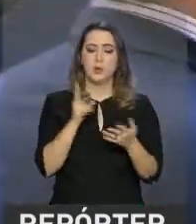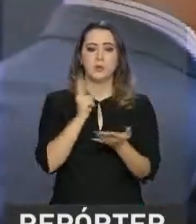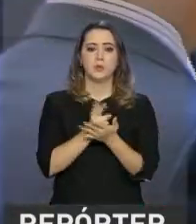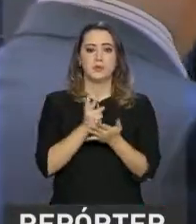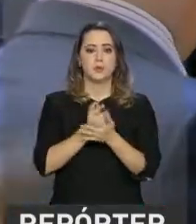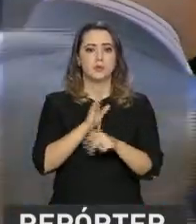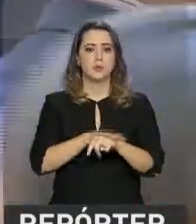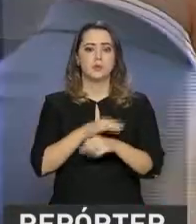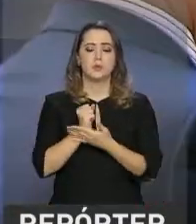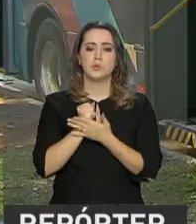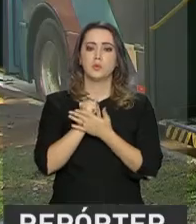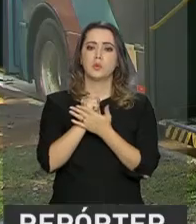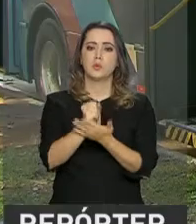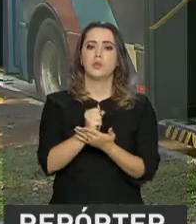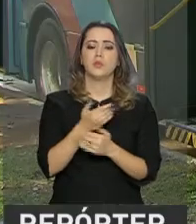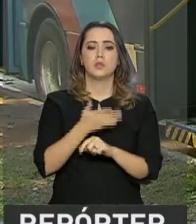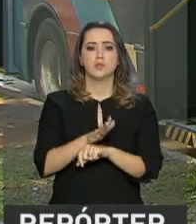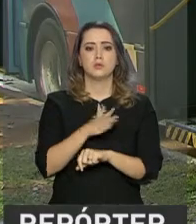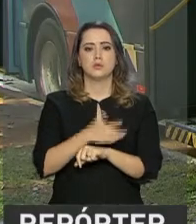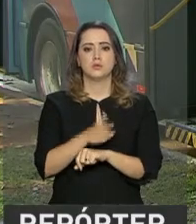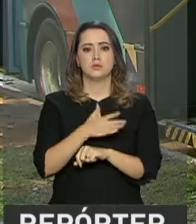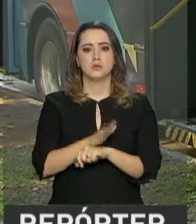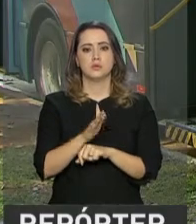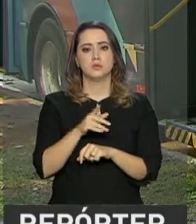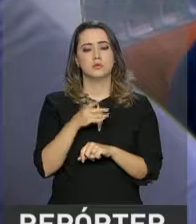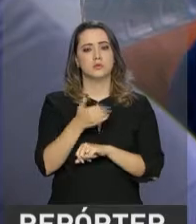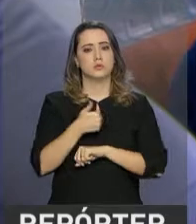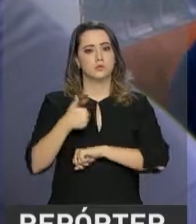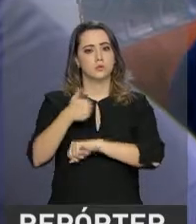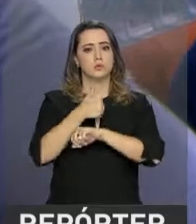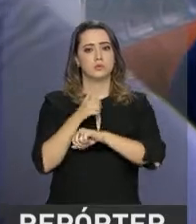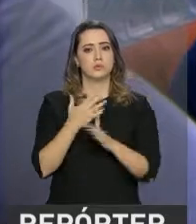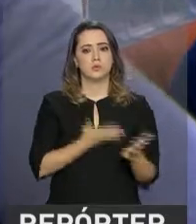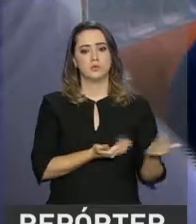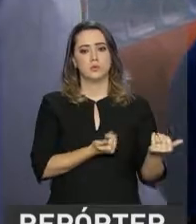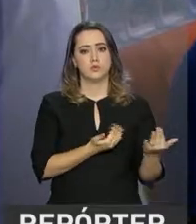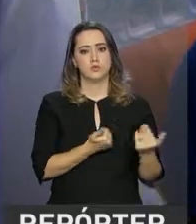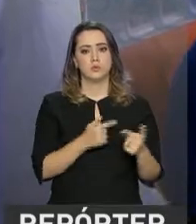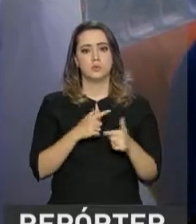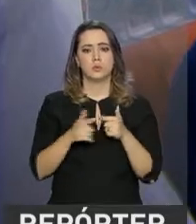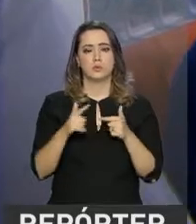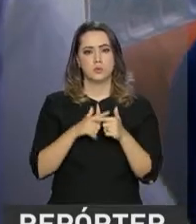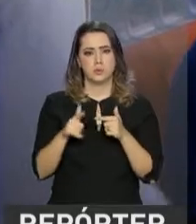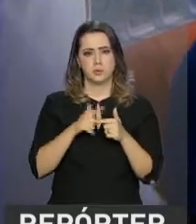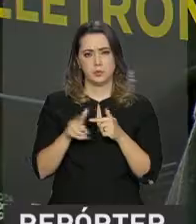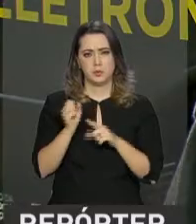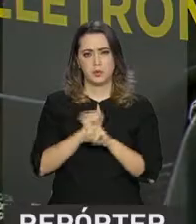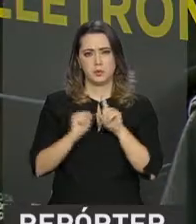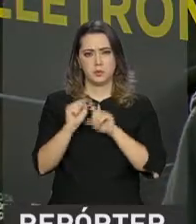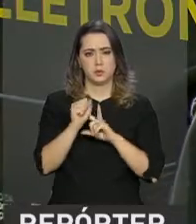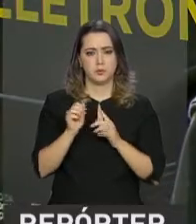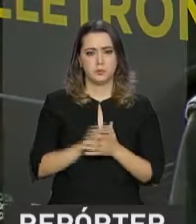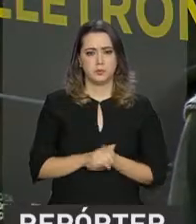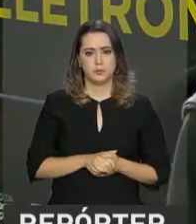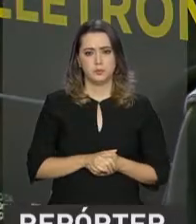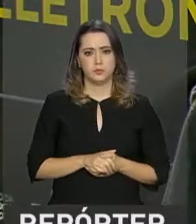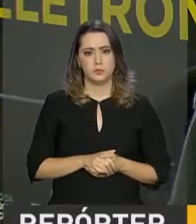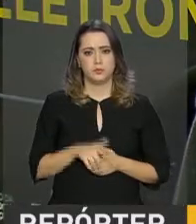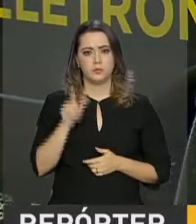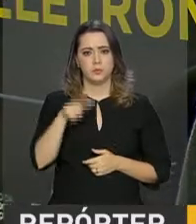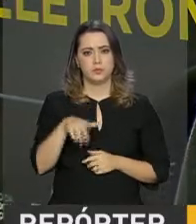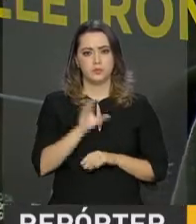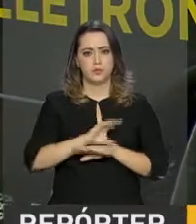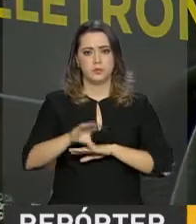mesmo tempo que oferecem capacitação profissional a jovens em situação de vulnerabilidade com o curso professor